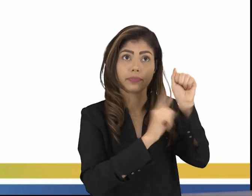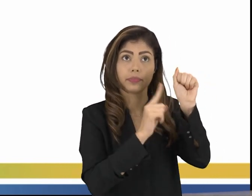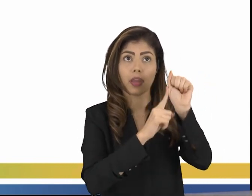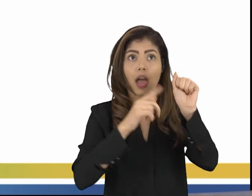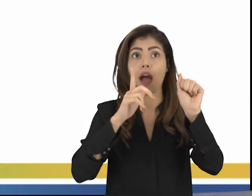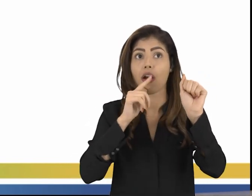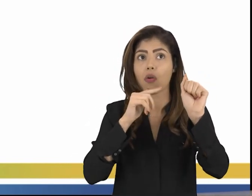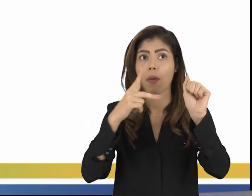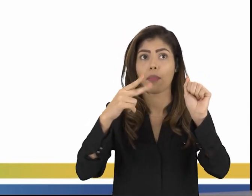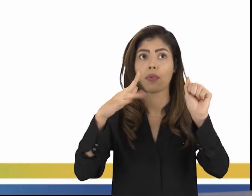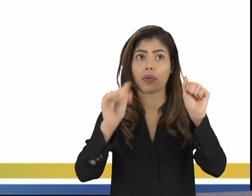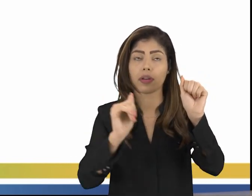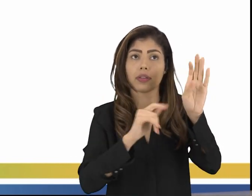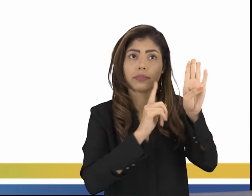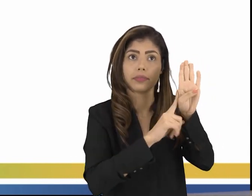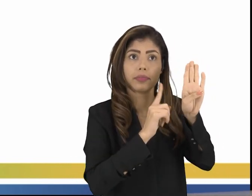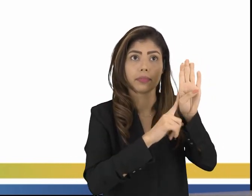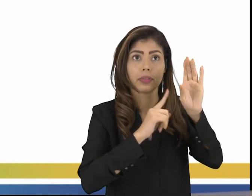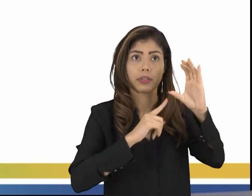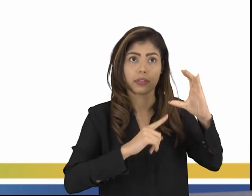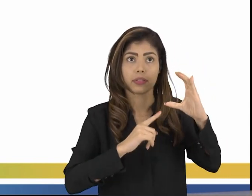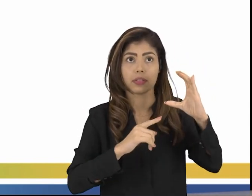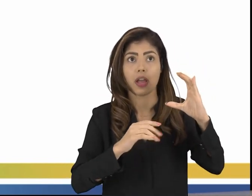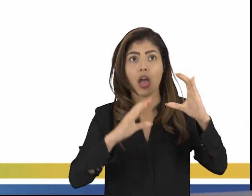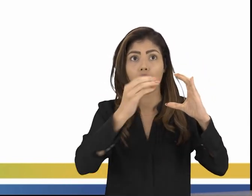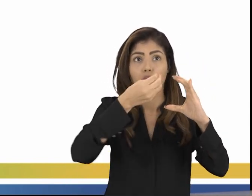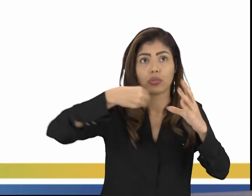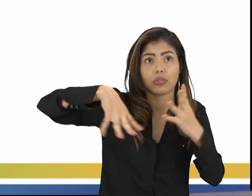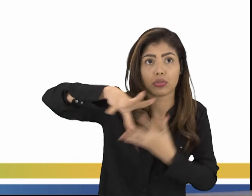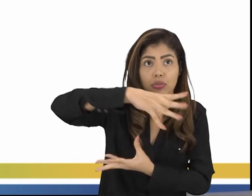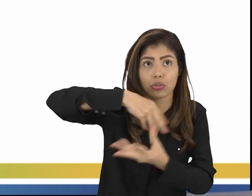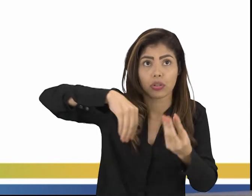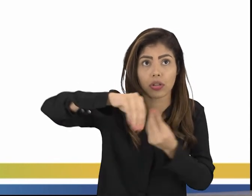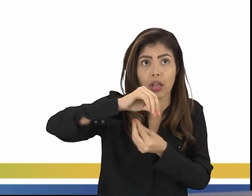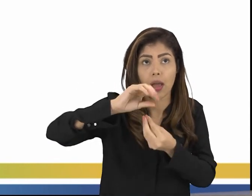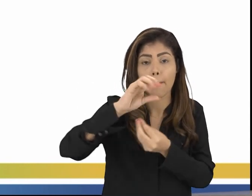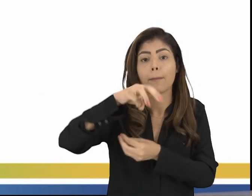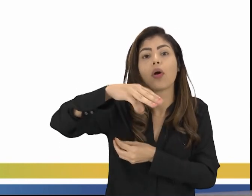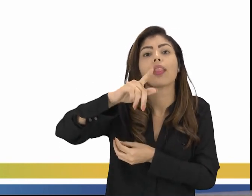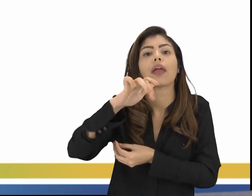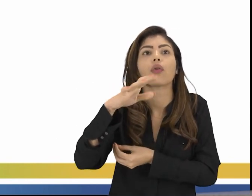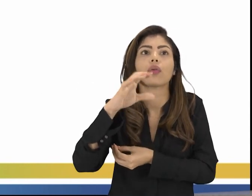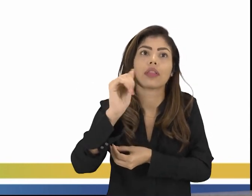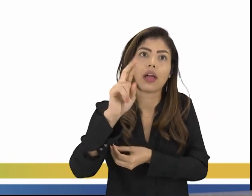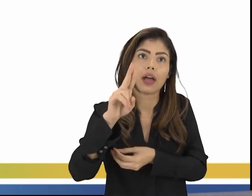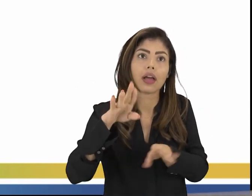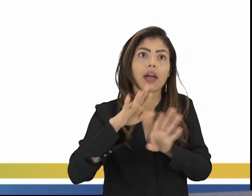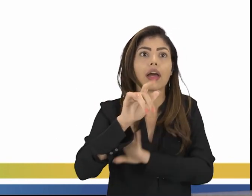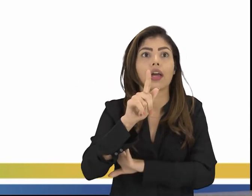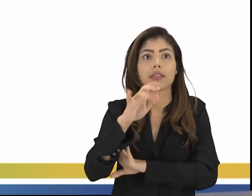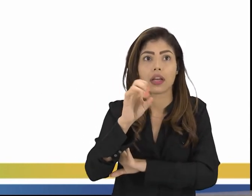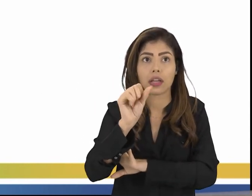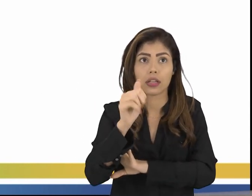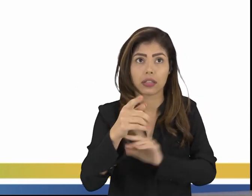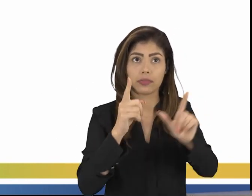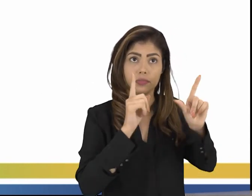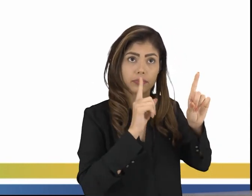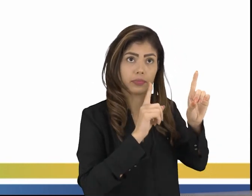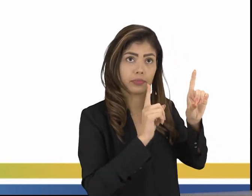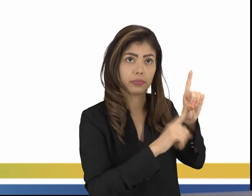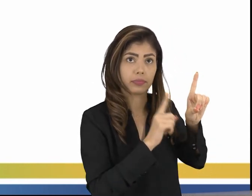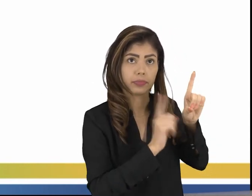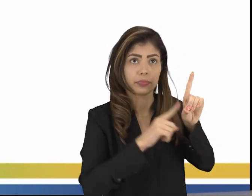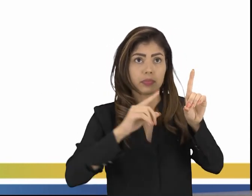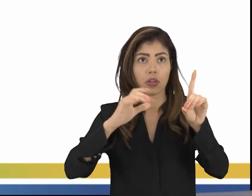pura, na B, na C eu tenho uma solução molecular, que é a sacarose, na letra D o cloreto